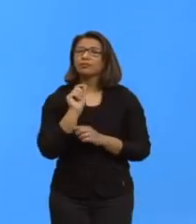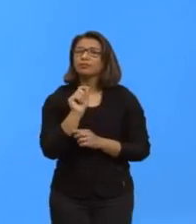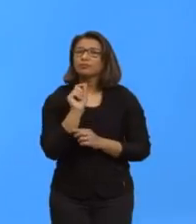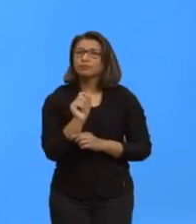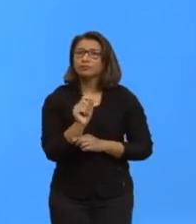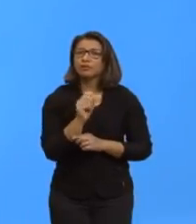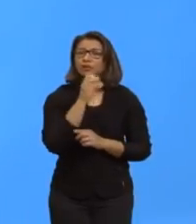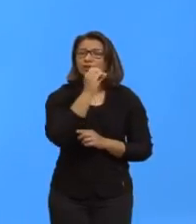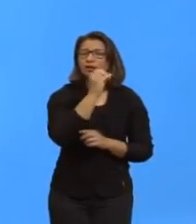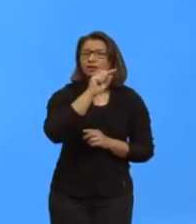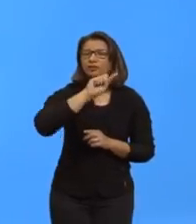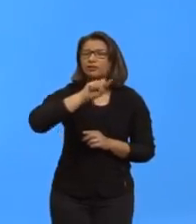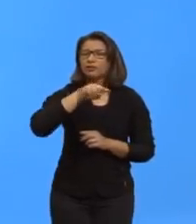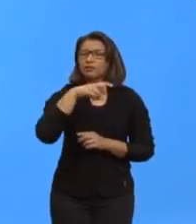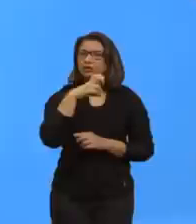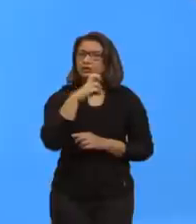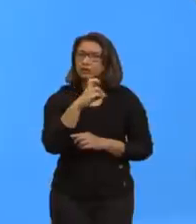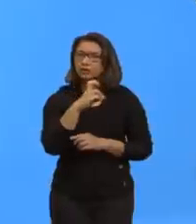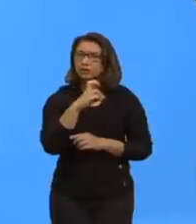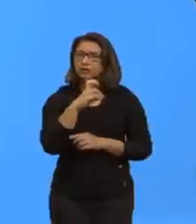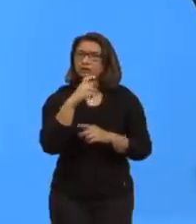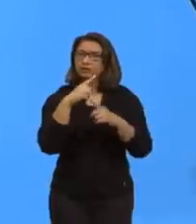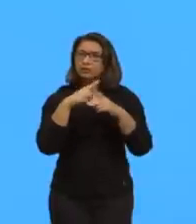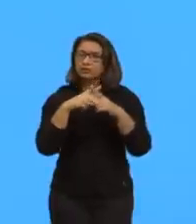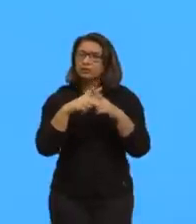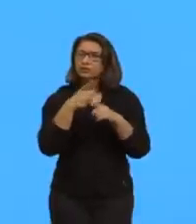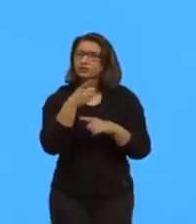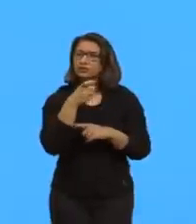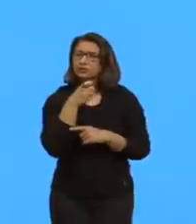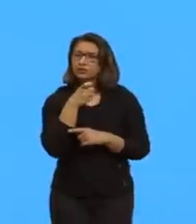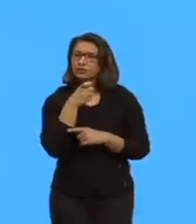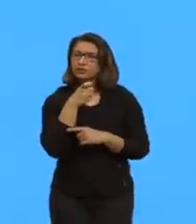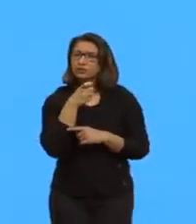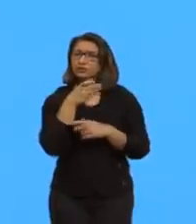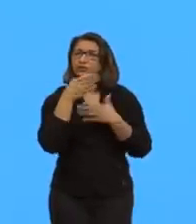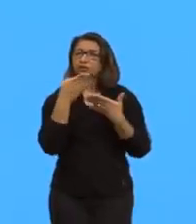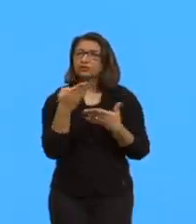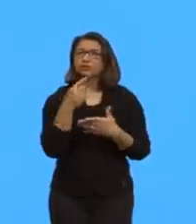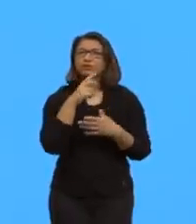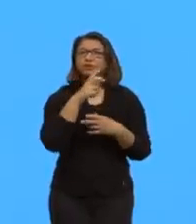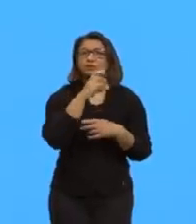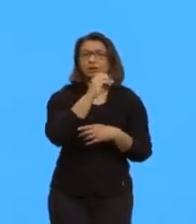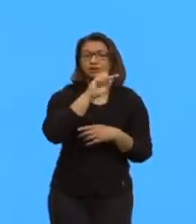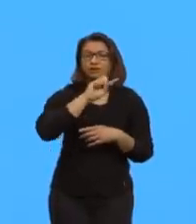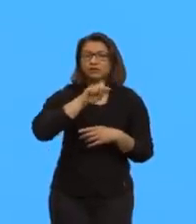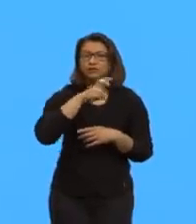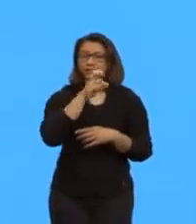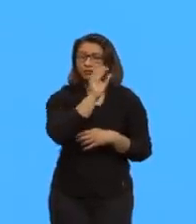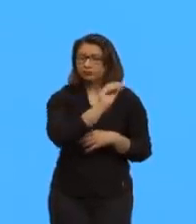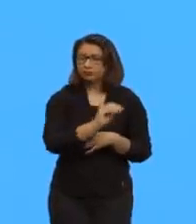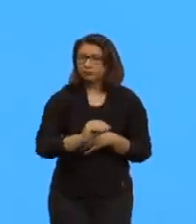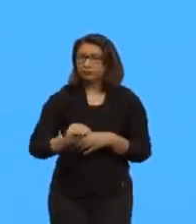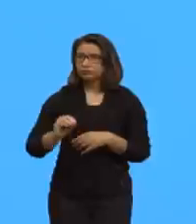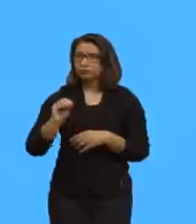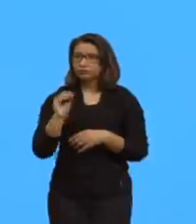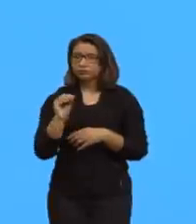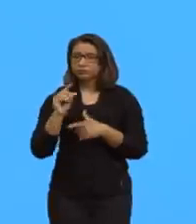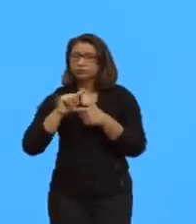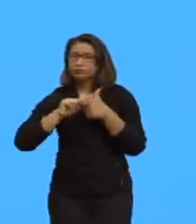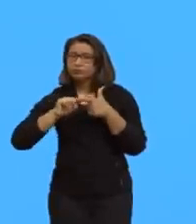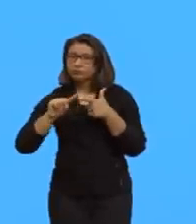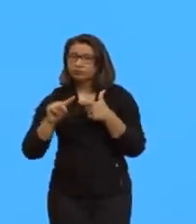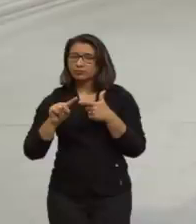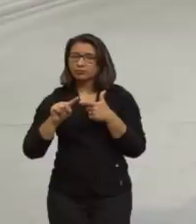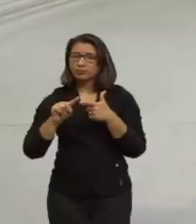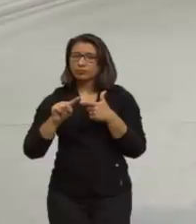É 0,5 vezes x. Então, esse 0,5 vai sair daqui para dividir lá do outro